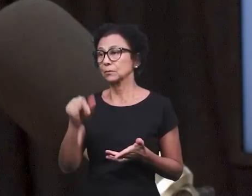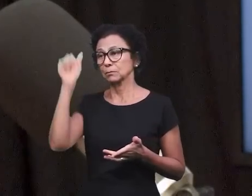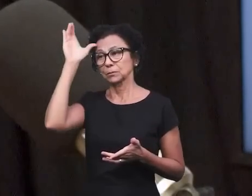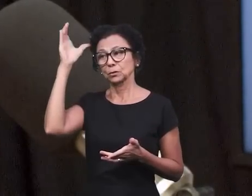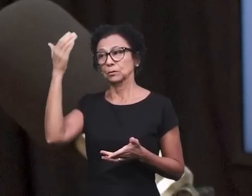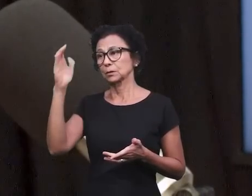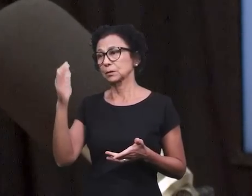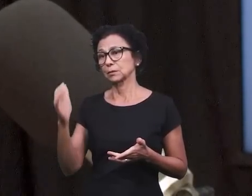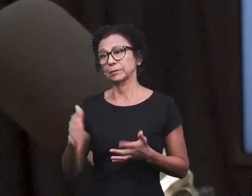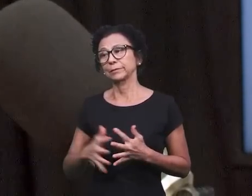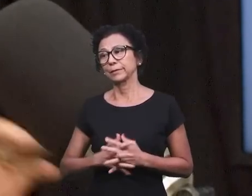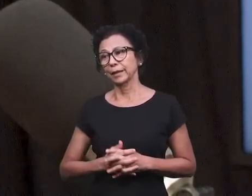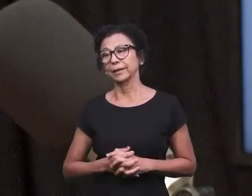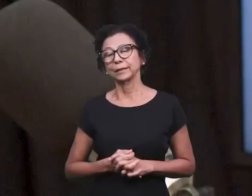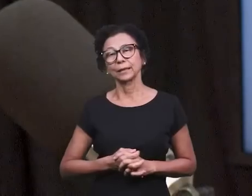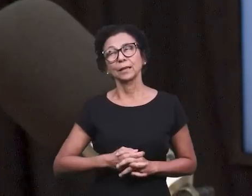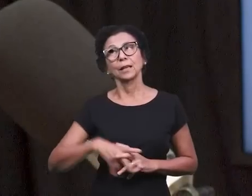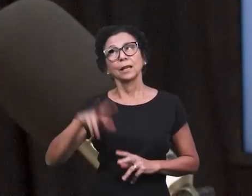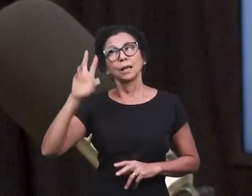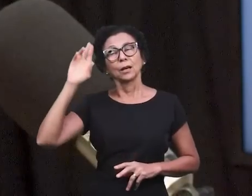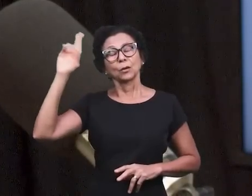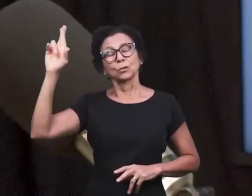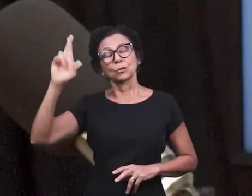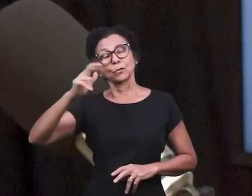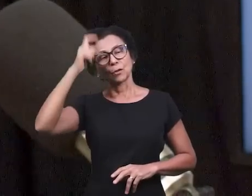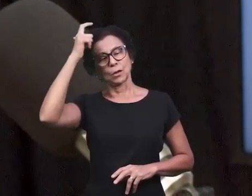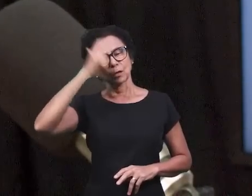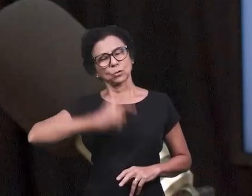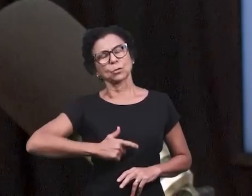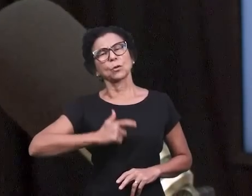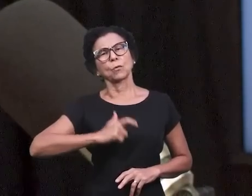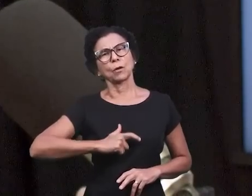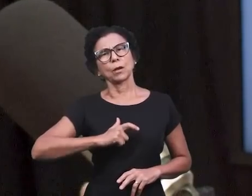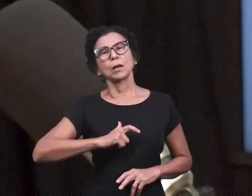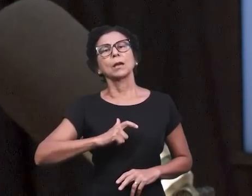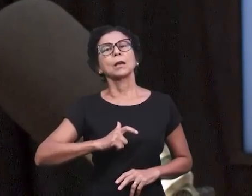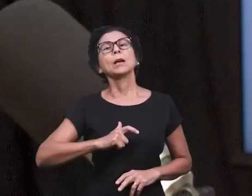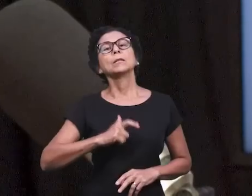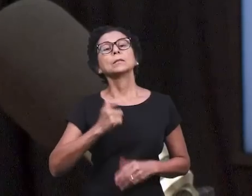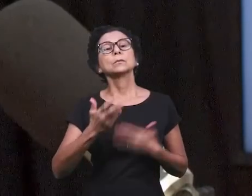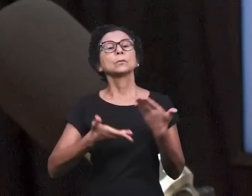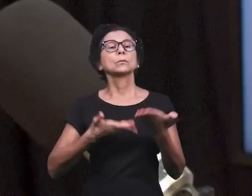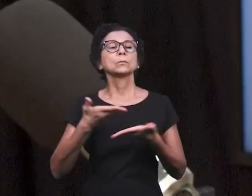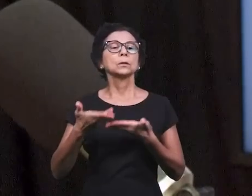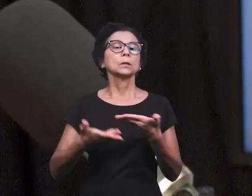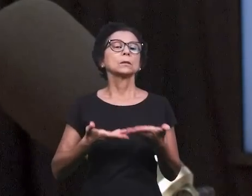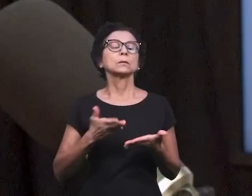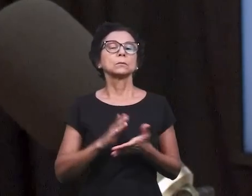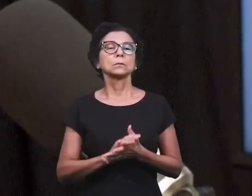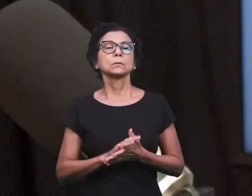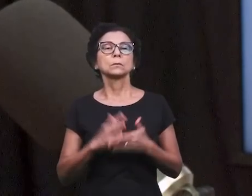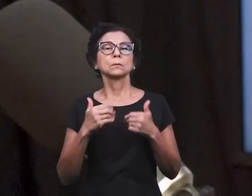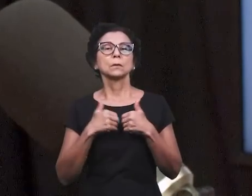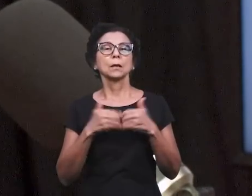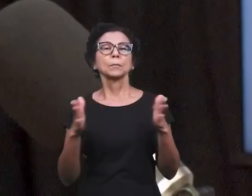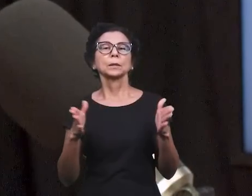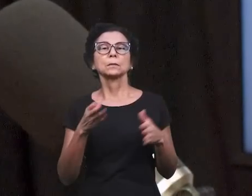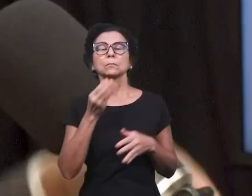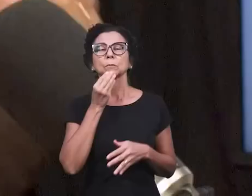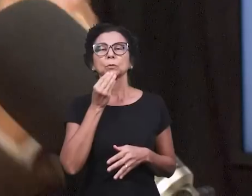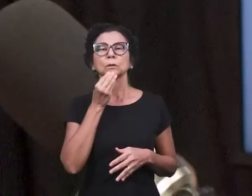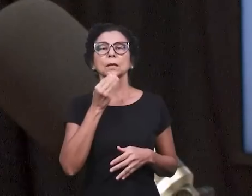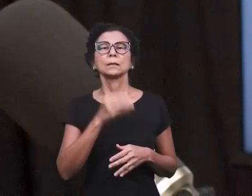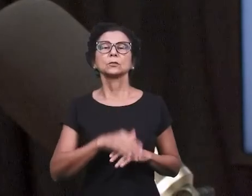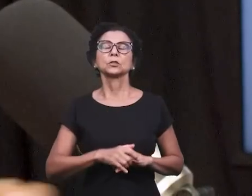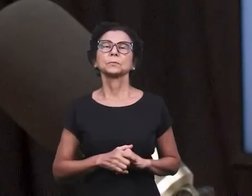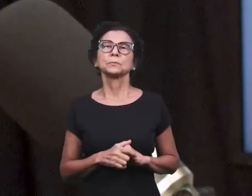né? Aí o Senhor fala para mostrar que assim, ó, agora sou eu que estou cuidando, sou eu que estou abrindo as portas. Isso é maravilhoso, certo? Aí